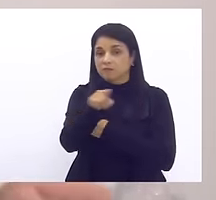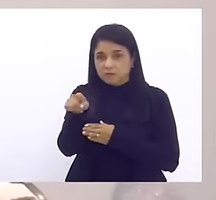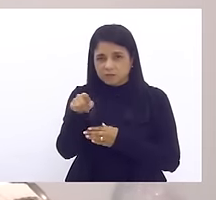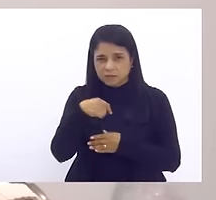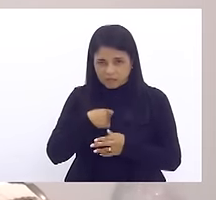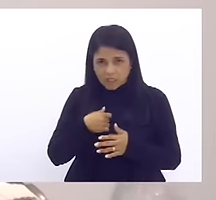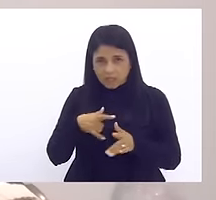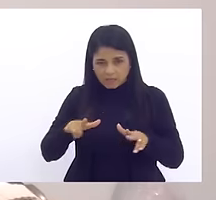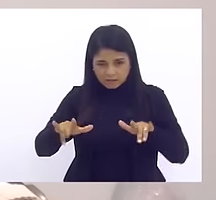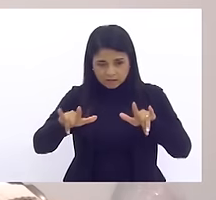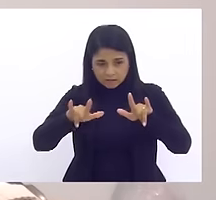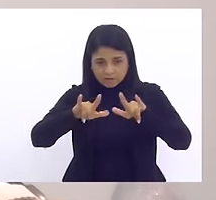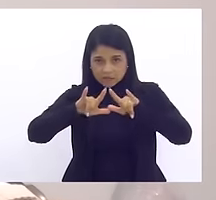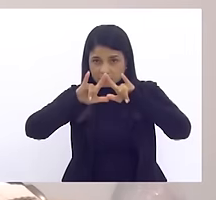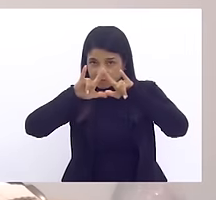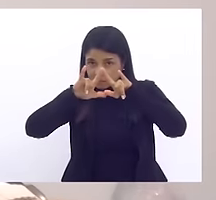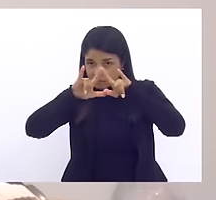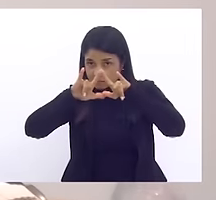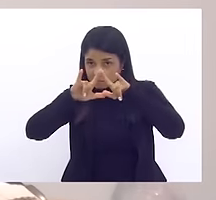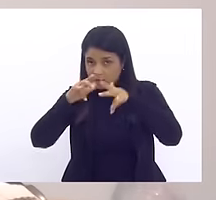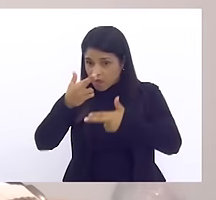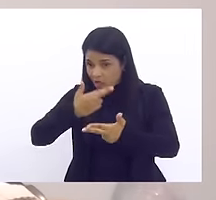têm relação com Melissa pele